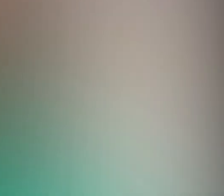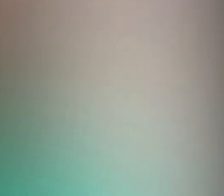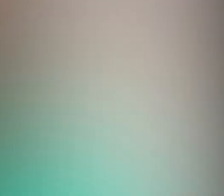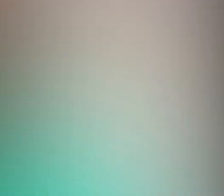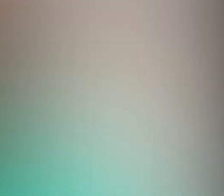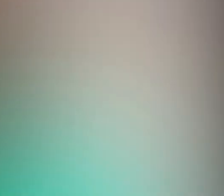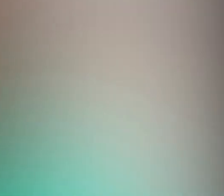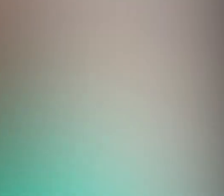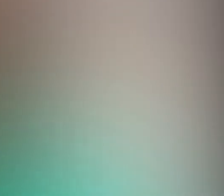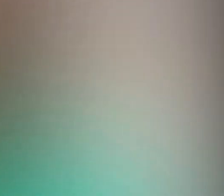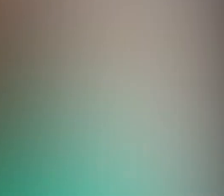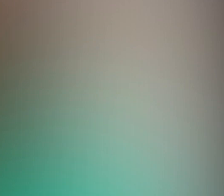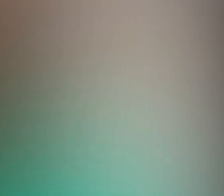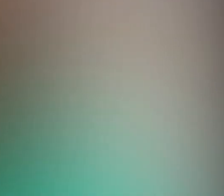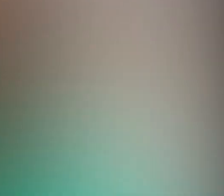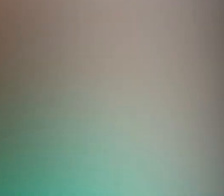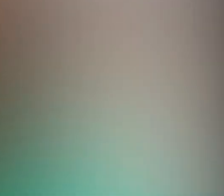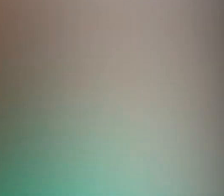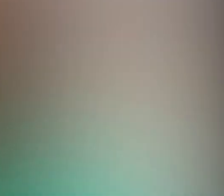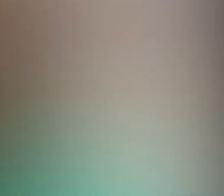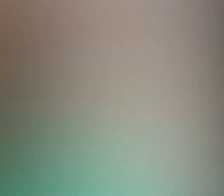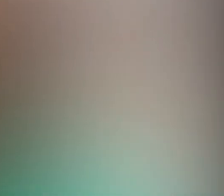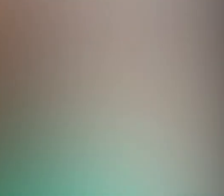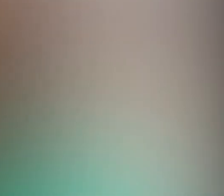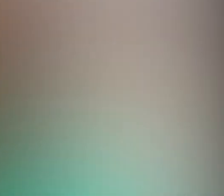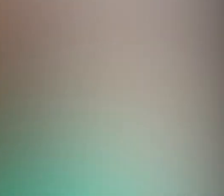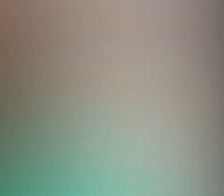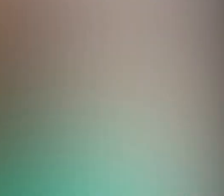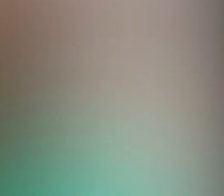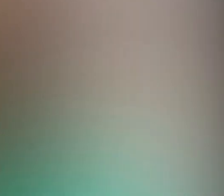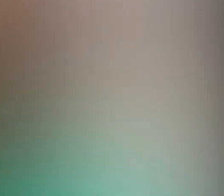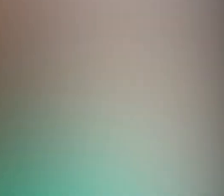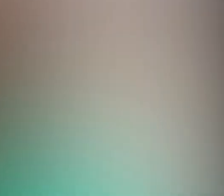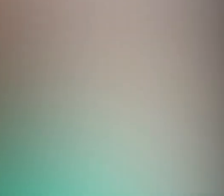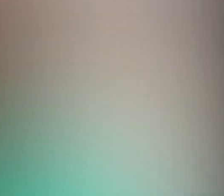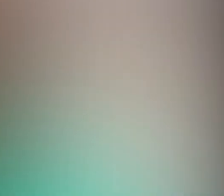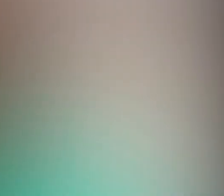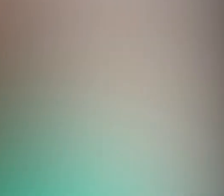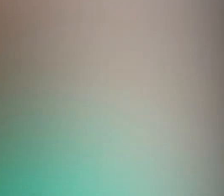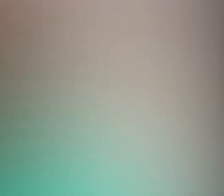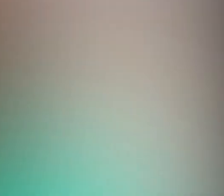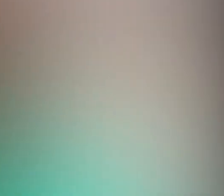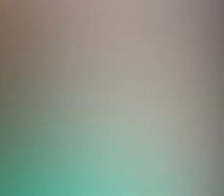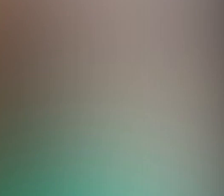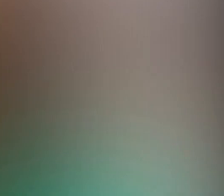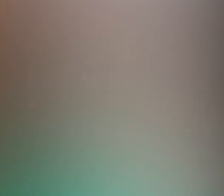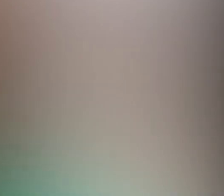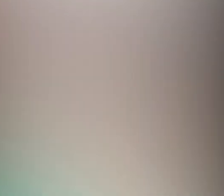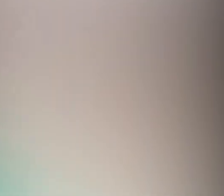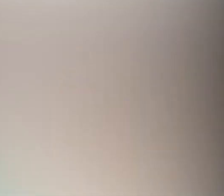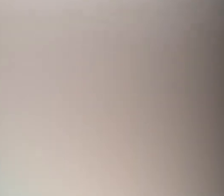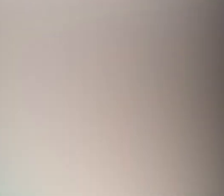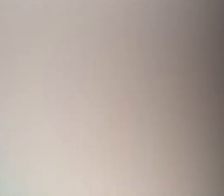de levar o Evangelho de Cristo ao todo o mundo, E que possamos intensificar nossas orações